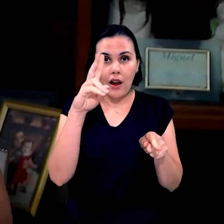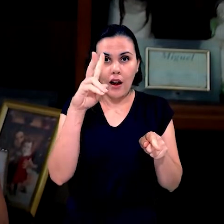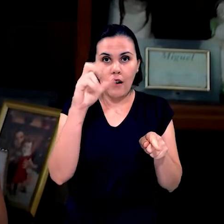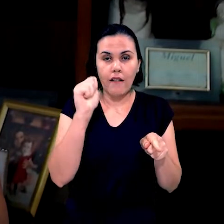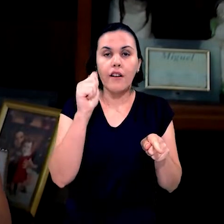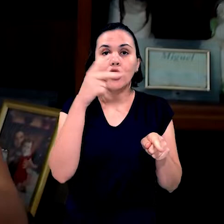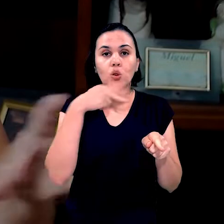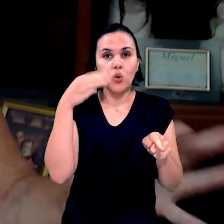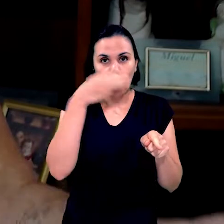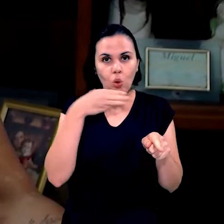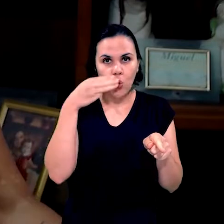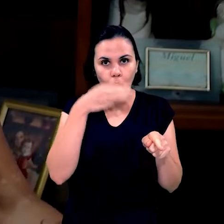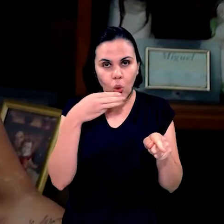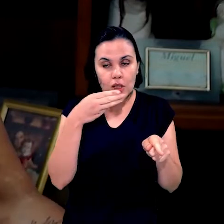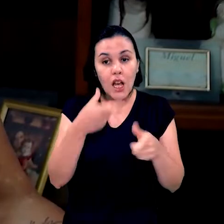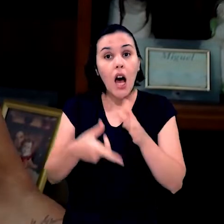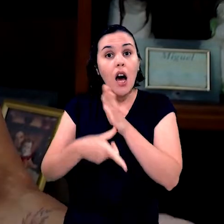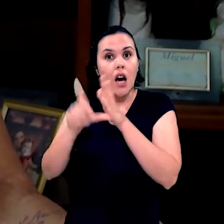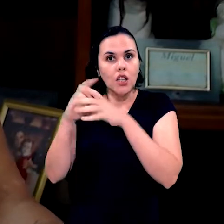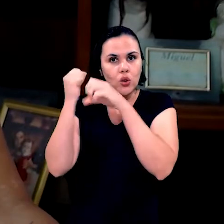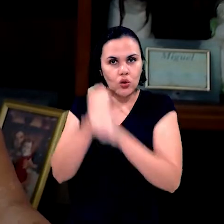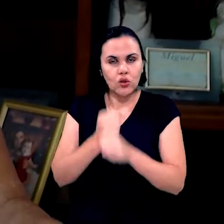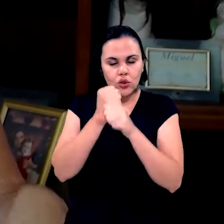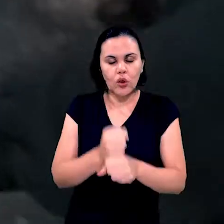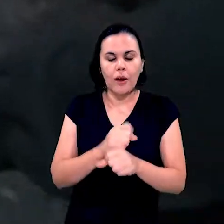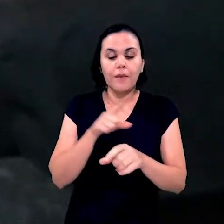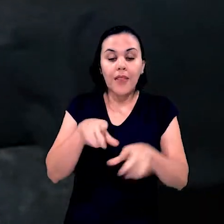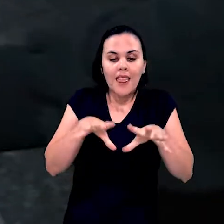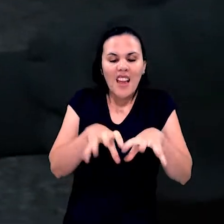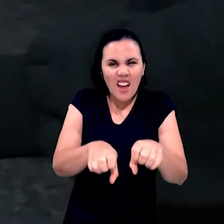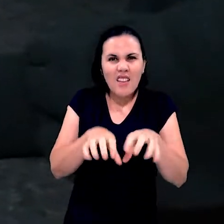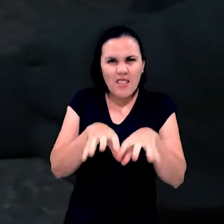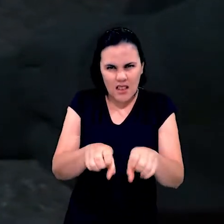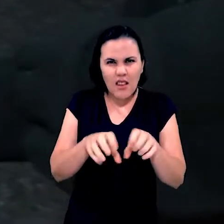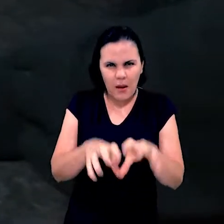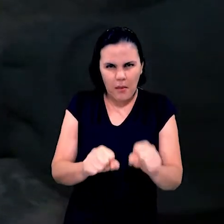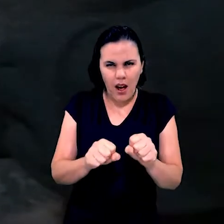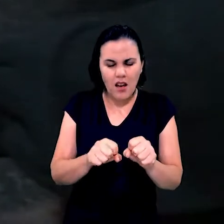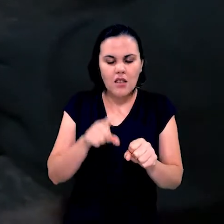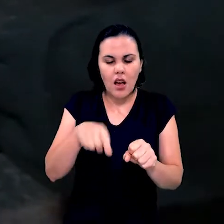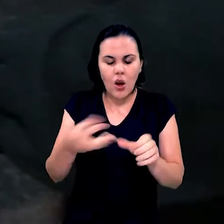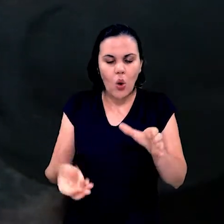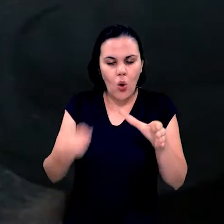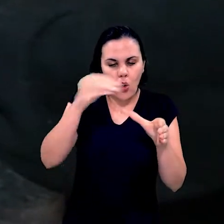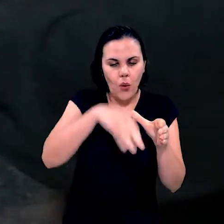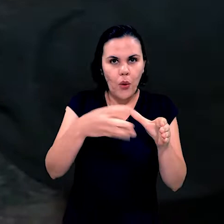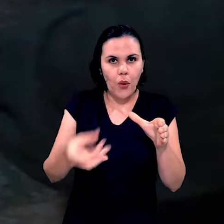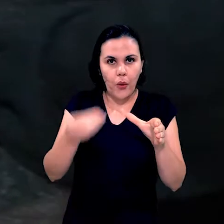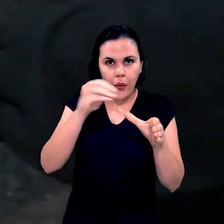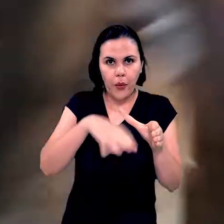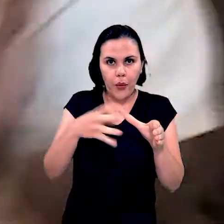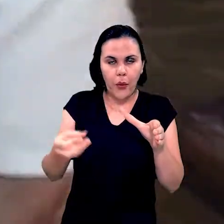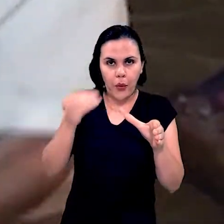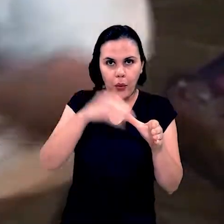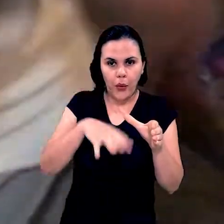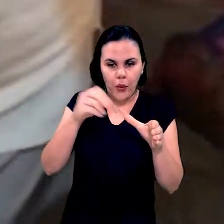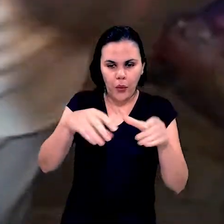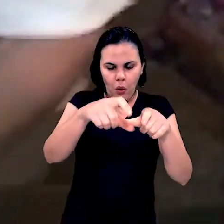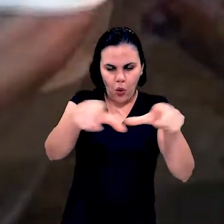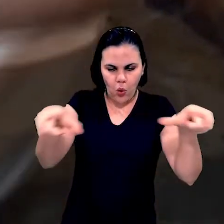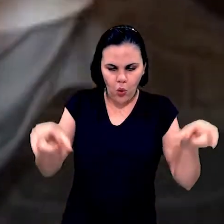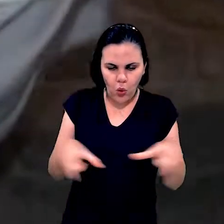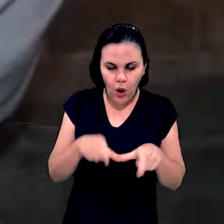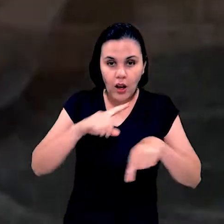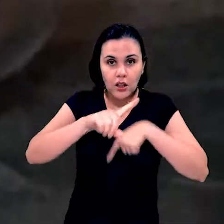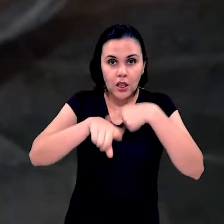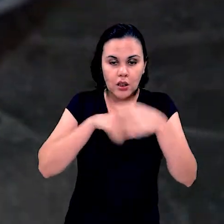a erva doce, lá fora, antes de socar. E essa massa, né, crua, é colocada, essa massa é colocada